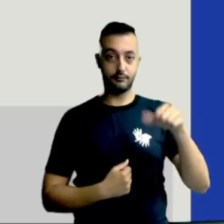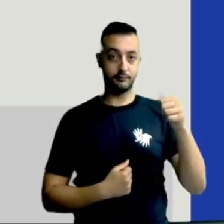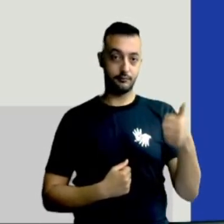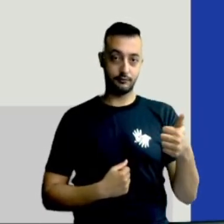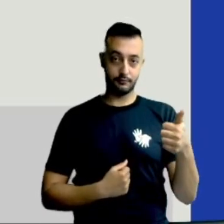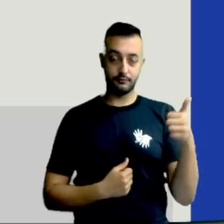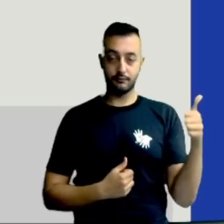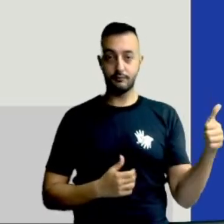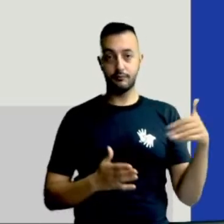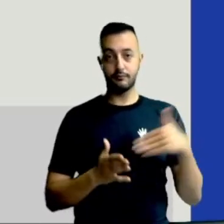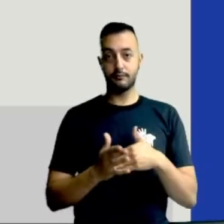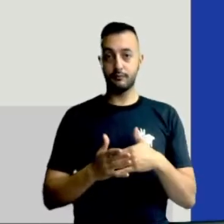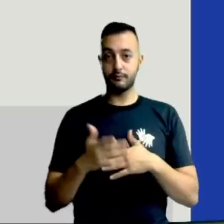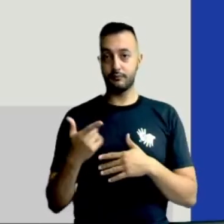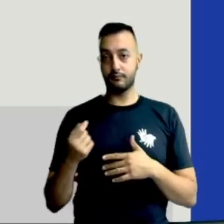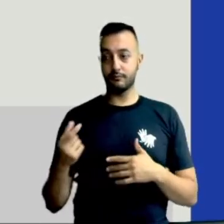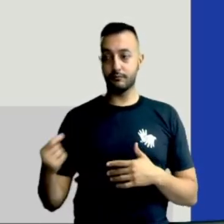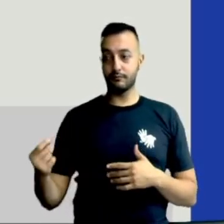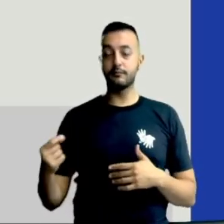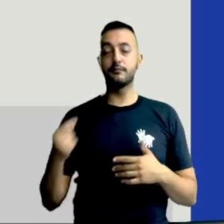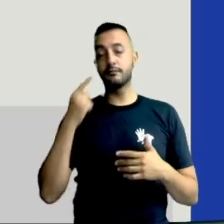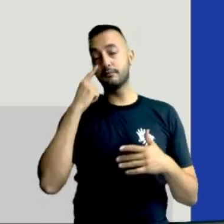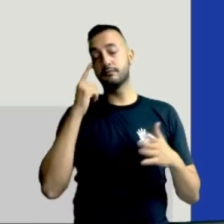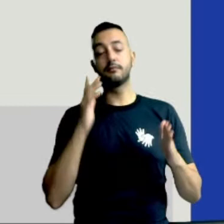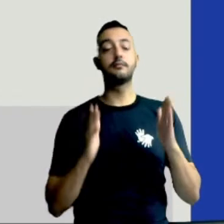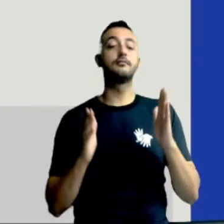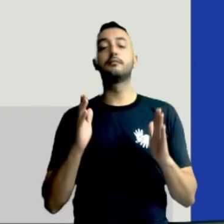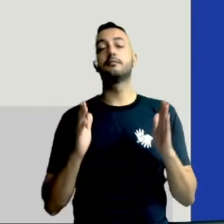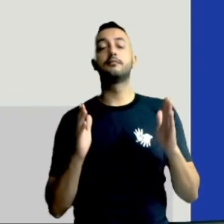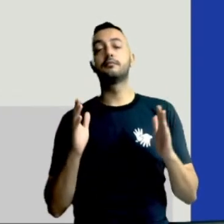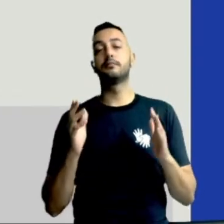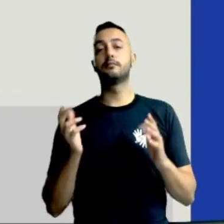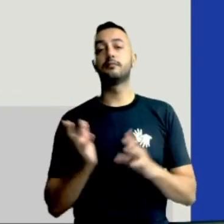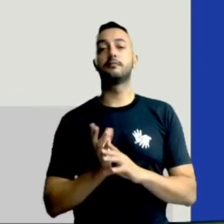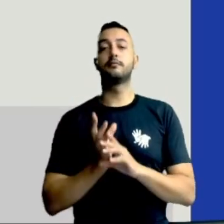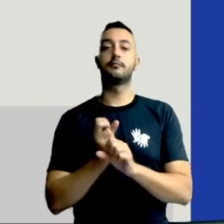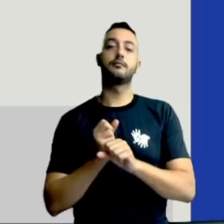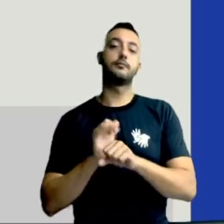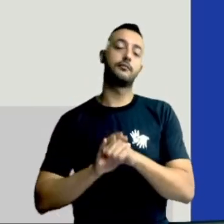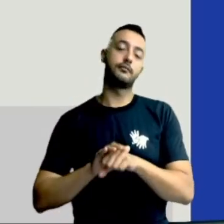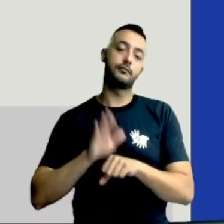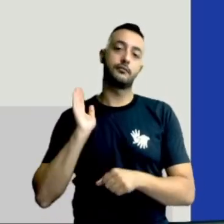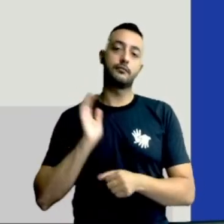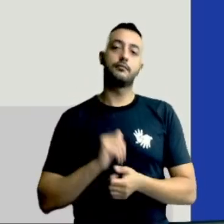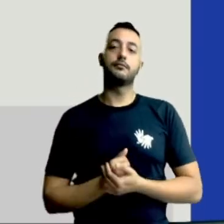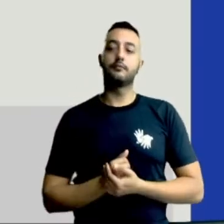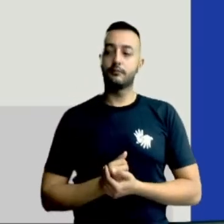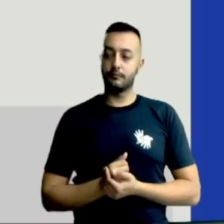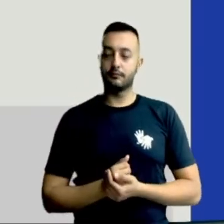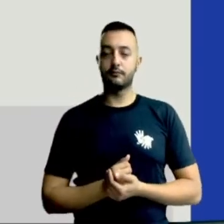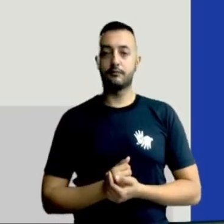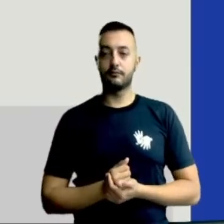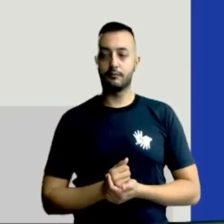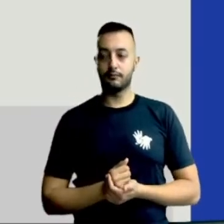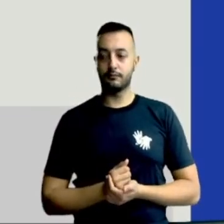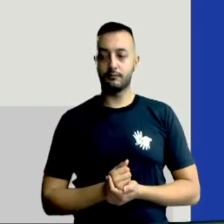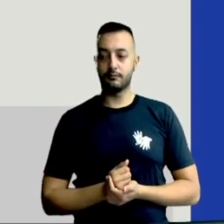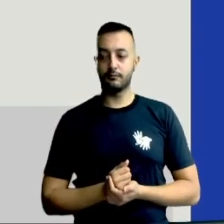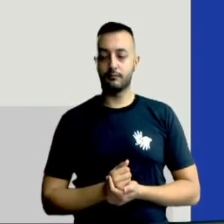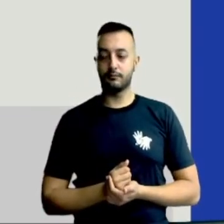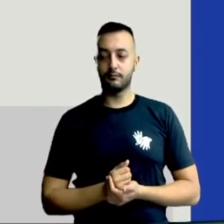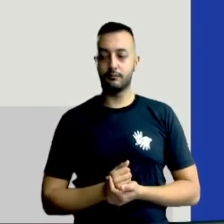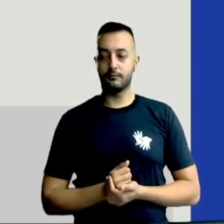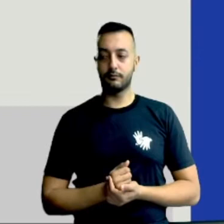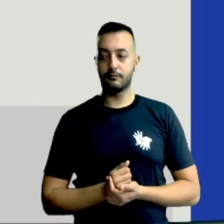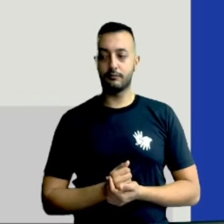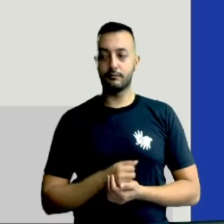1991 até 2000, para ver quantas pessoas a mais teve na nossa cidade, tá certo? Então, vamos lá.